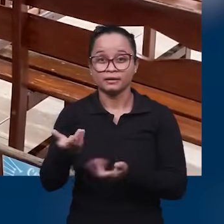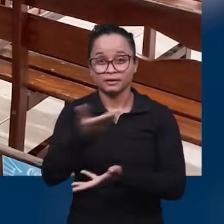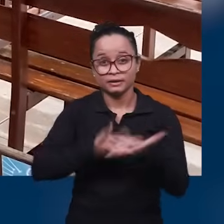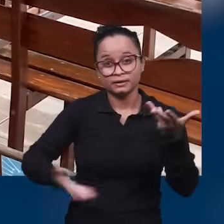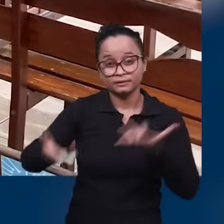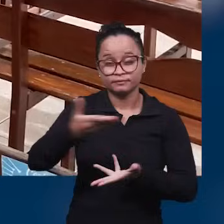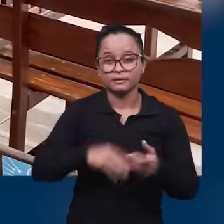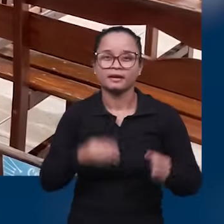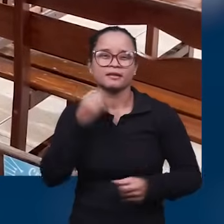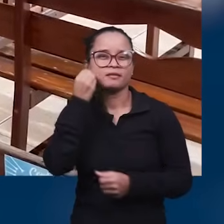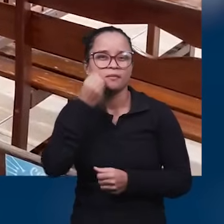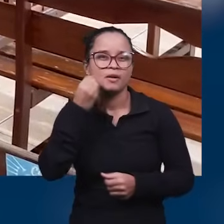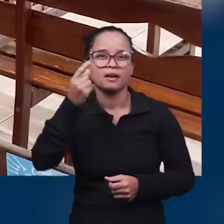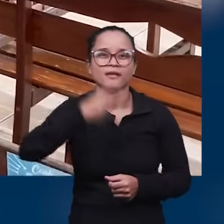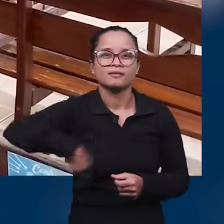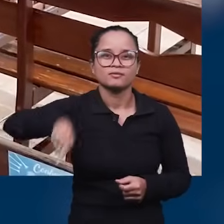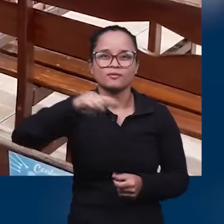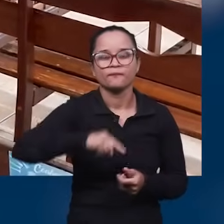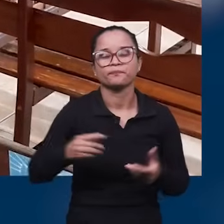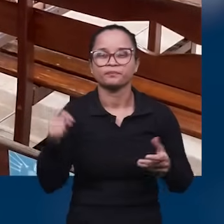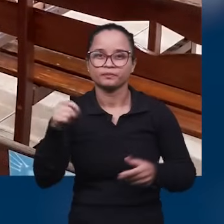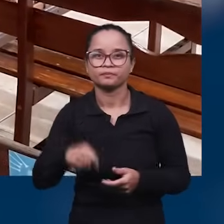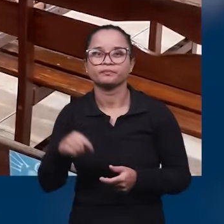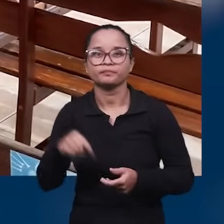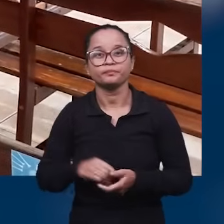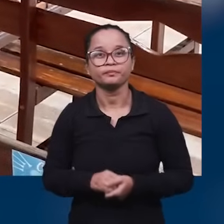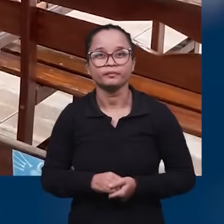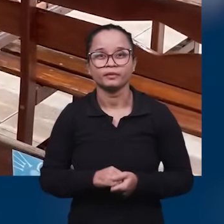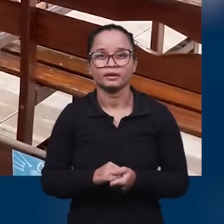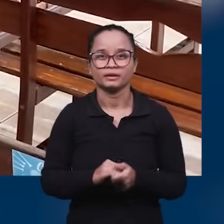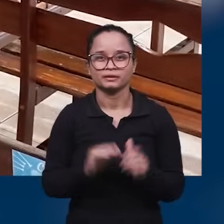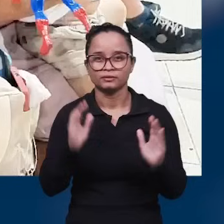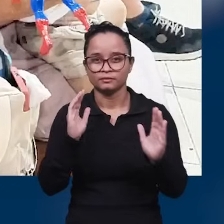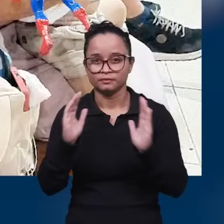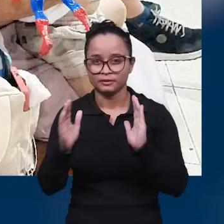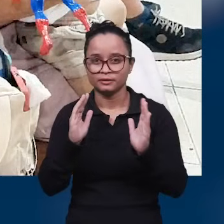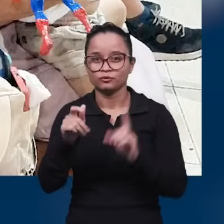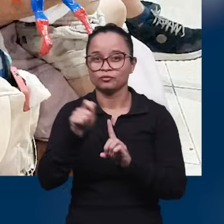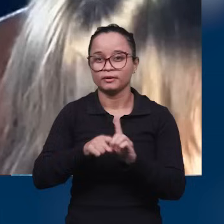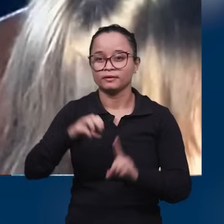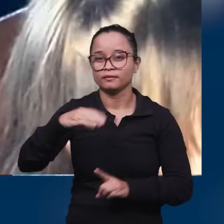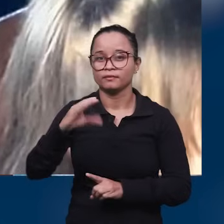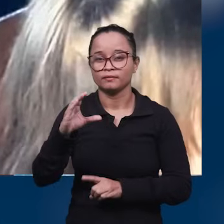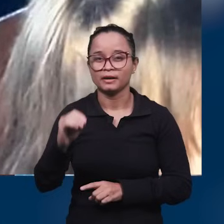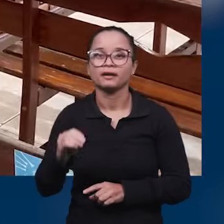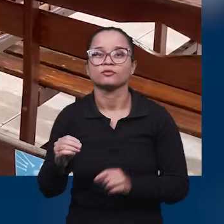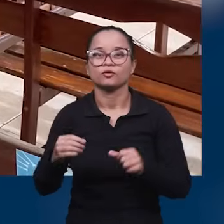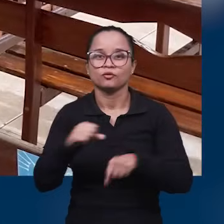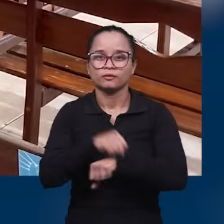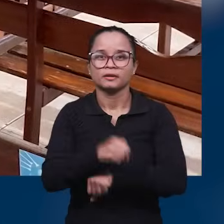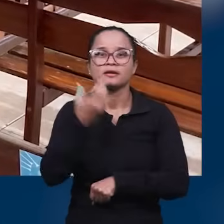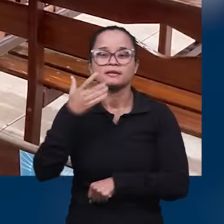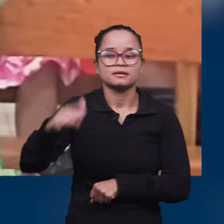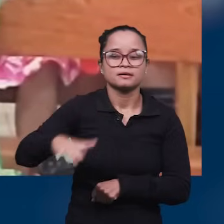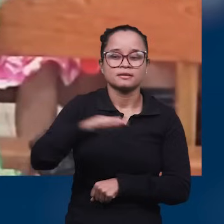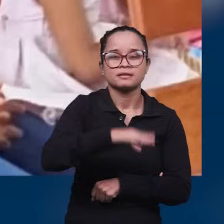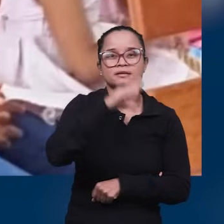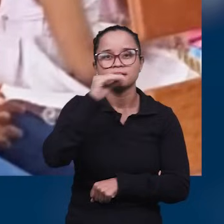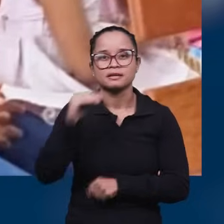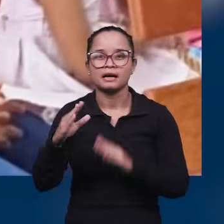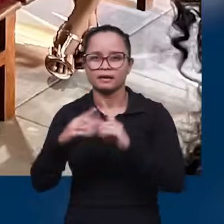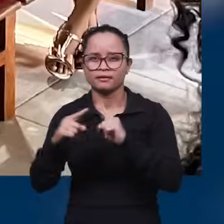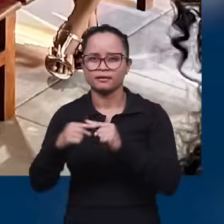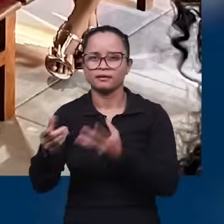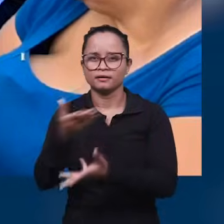março. Com o seminário das crianças, intermediário adolescente, nas igrejas envolvidas, igreja do centro, do bairro Universidade, as igrejas na cidade de